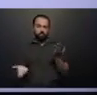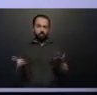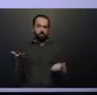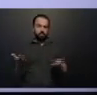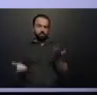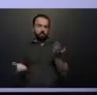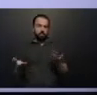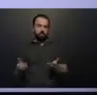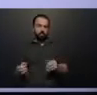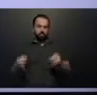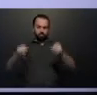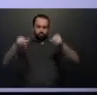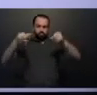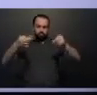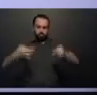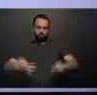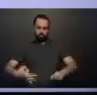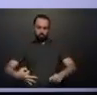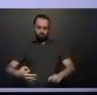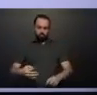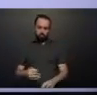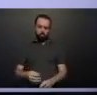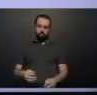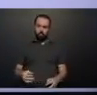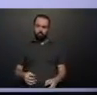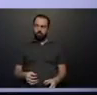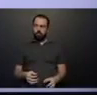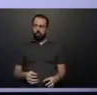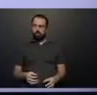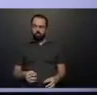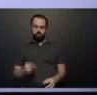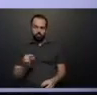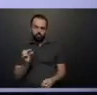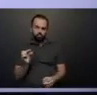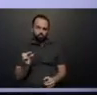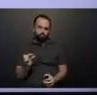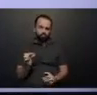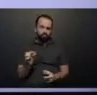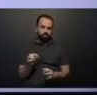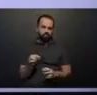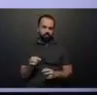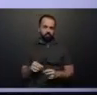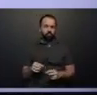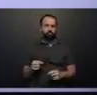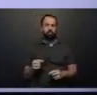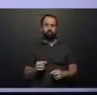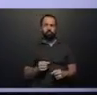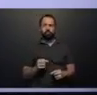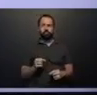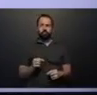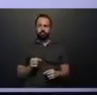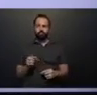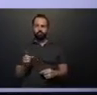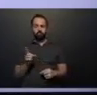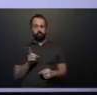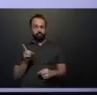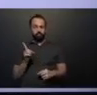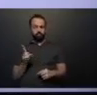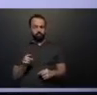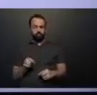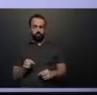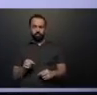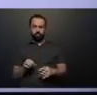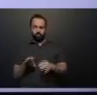que é uma balança muito precisa, né, usada para pesar pequenas quantidades. Essa primeira aqui, ela tem